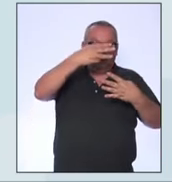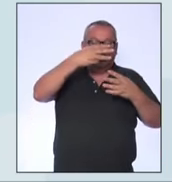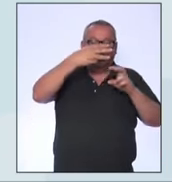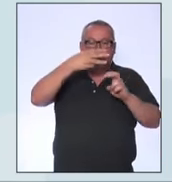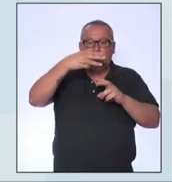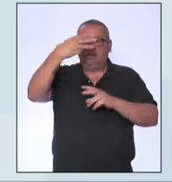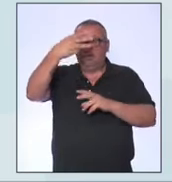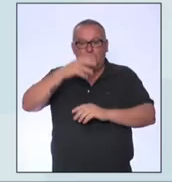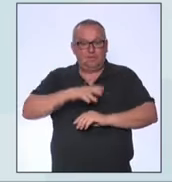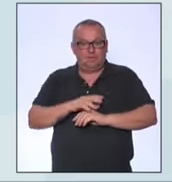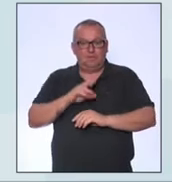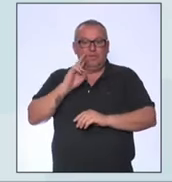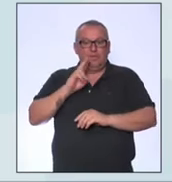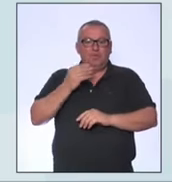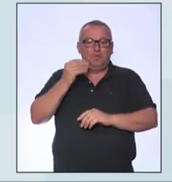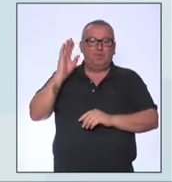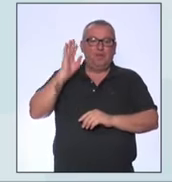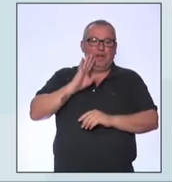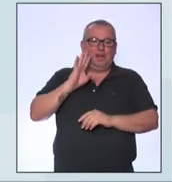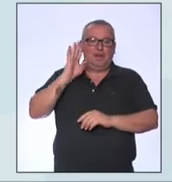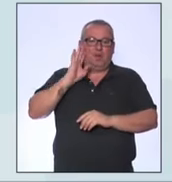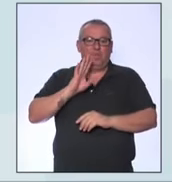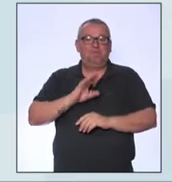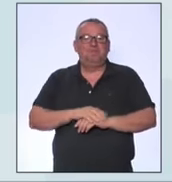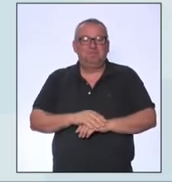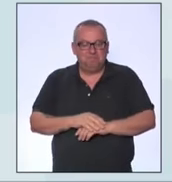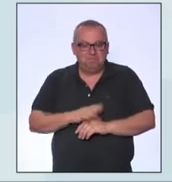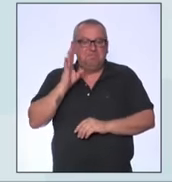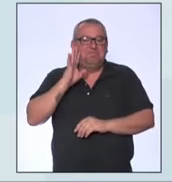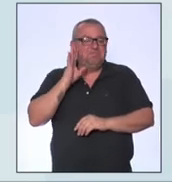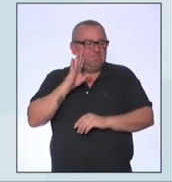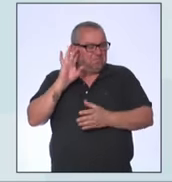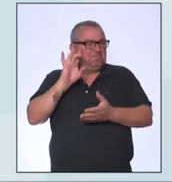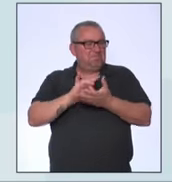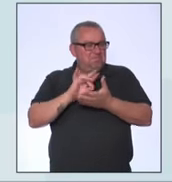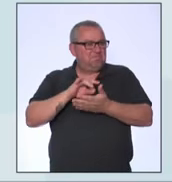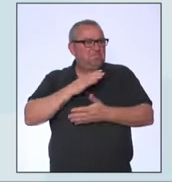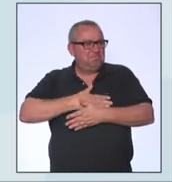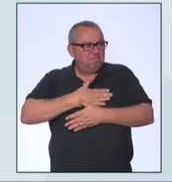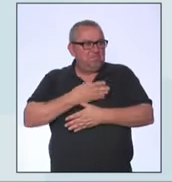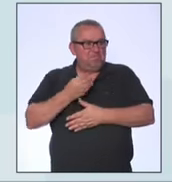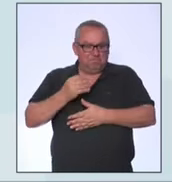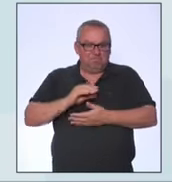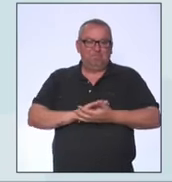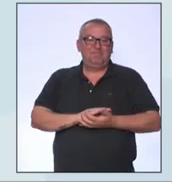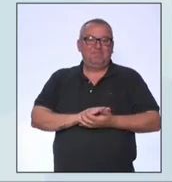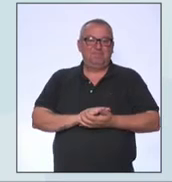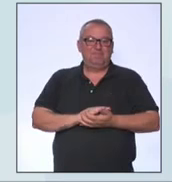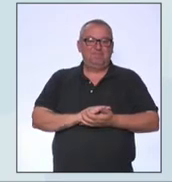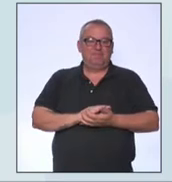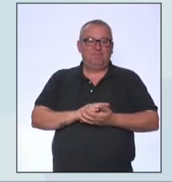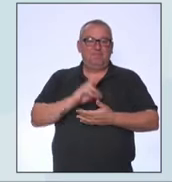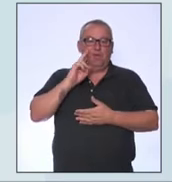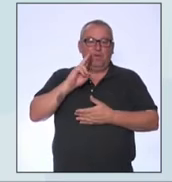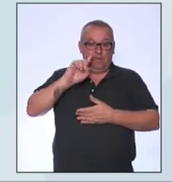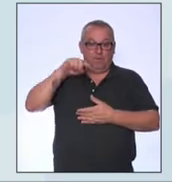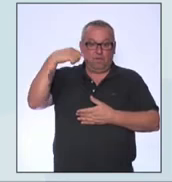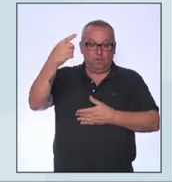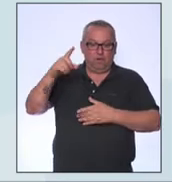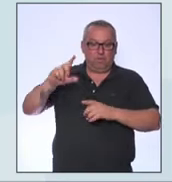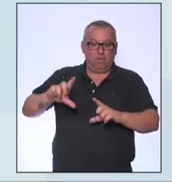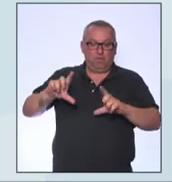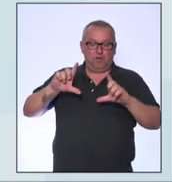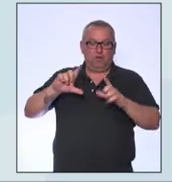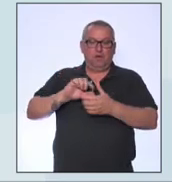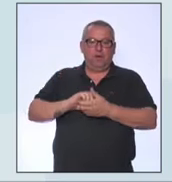por diante. Muito legal, né, Isaac? Muito legal isso daí mesmo, viu, professor? É isso aí. Vamos para a próxima imagem.